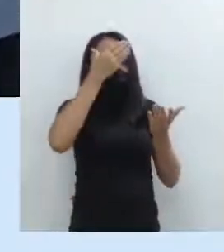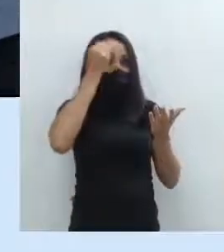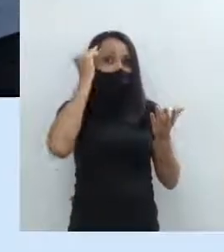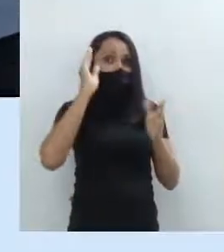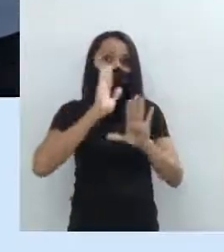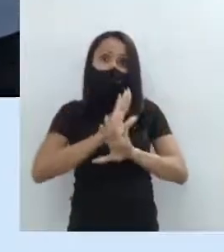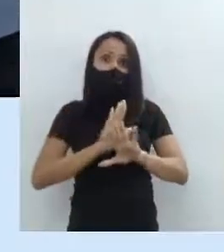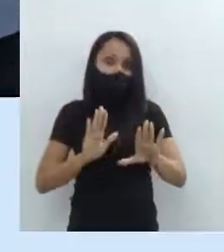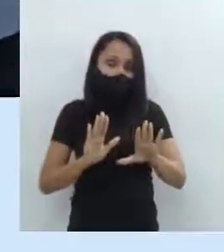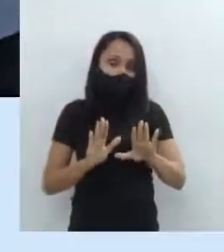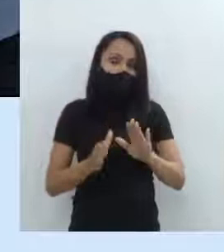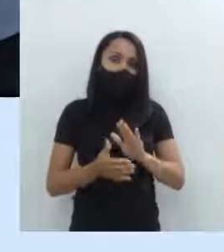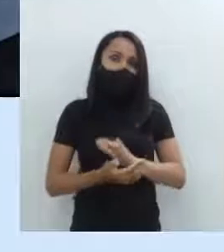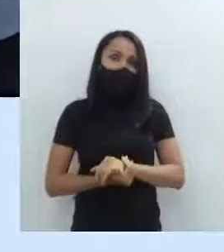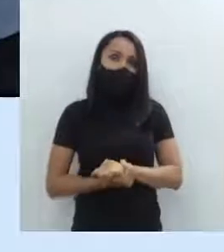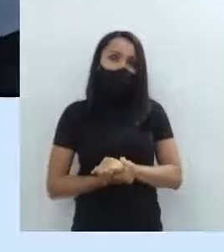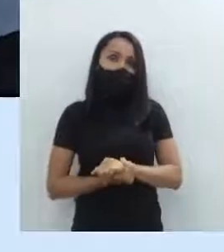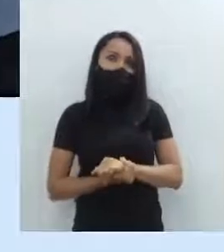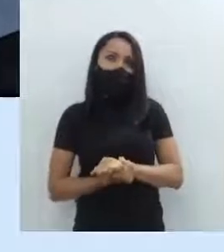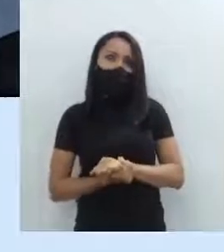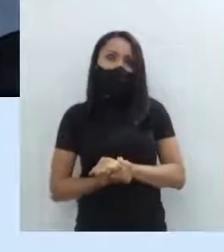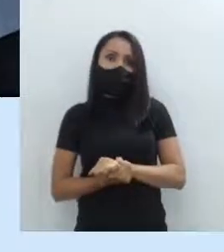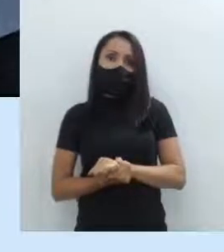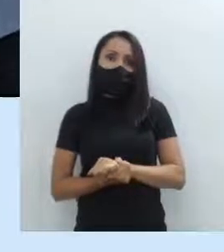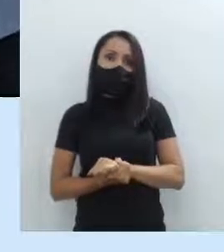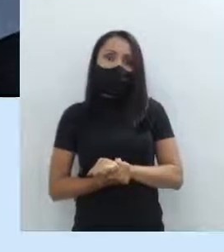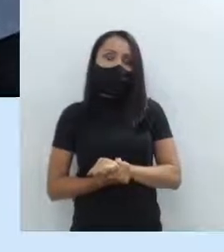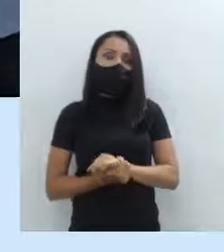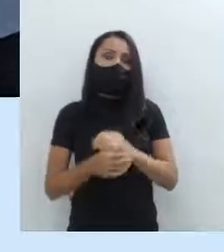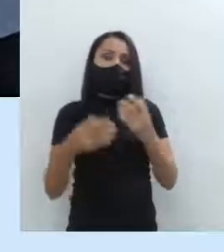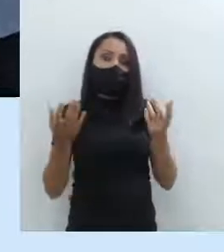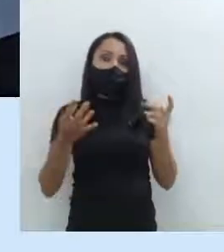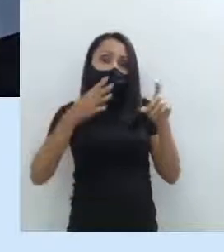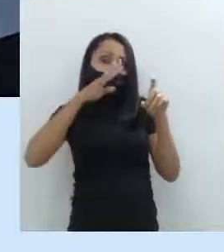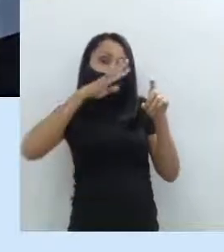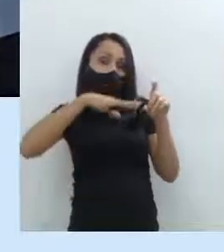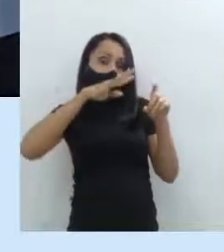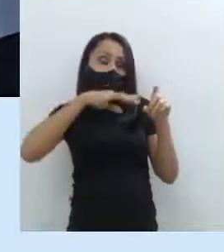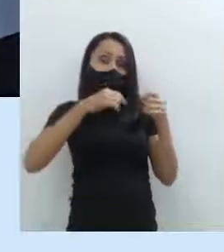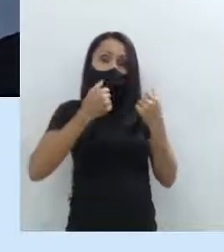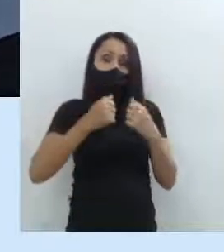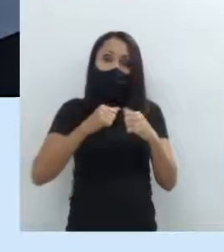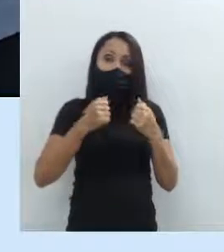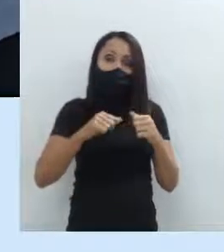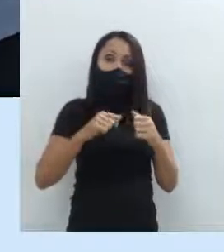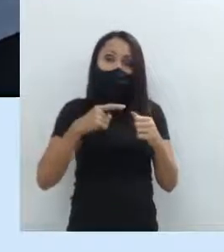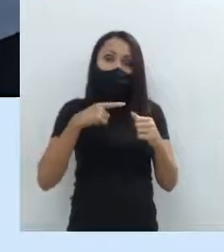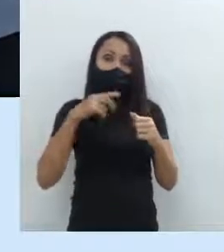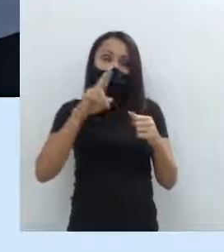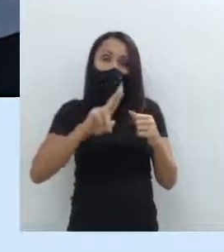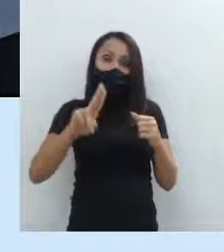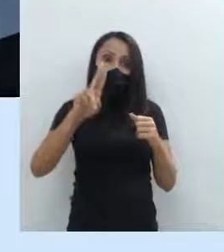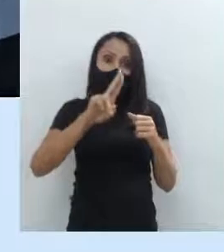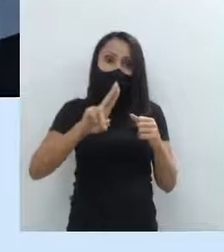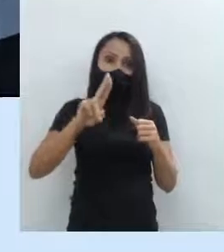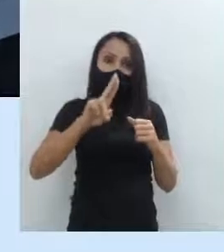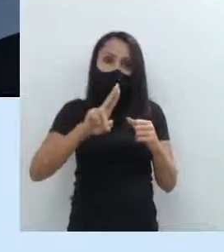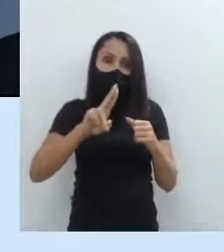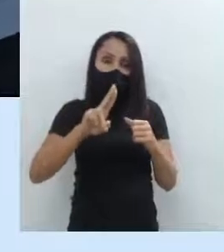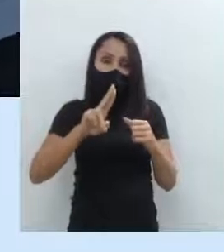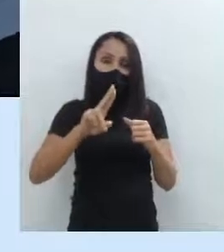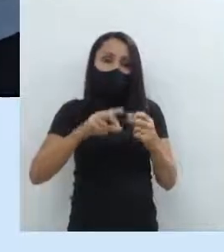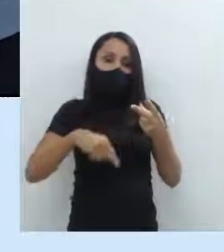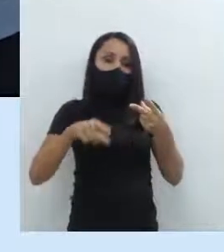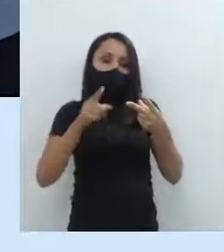dessa questão do mito. O mito, ele precisa ser o que para mim? Ele é útil. Primeiro ponto.